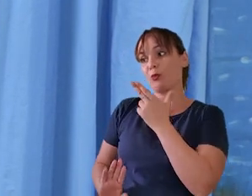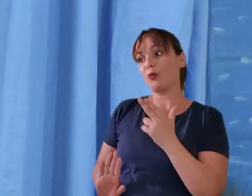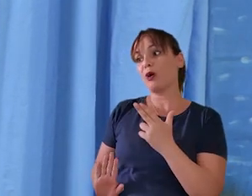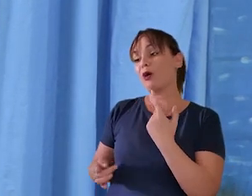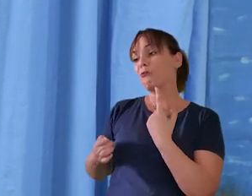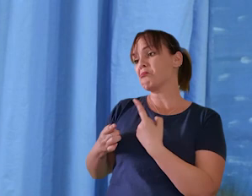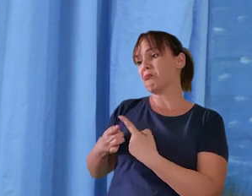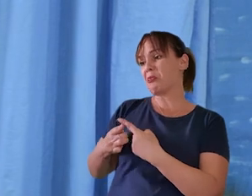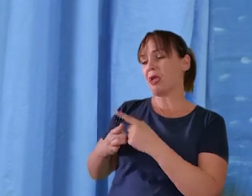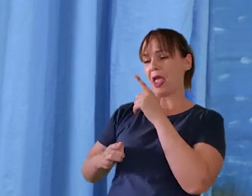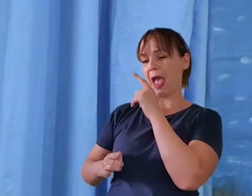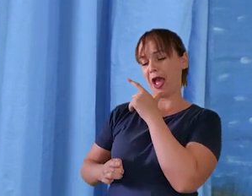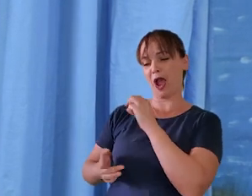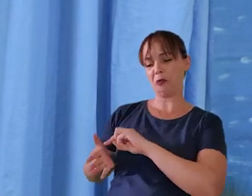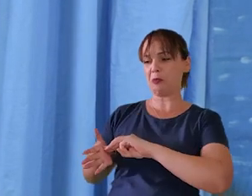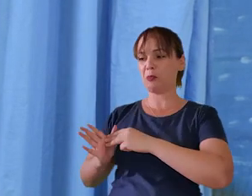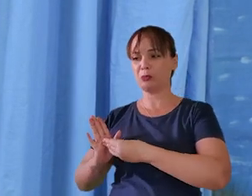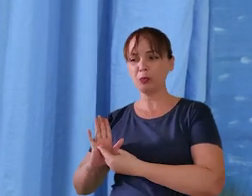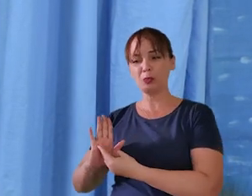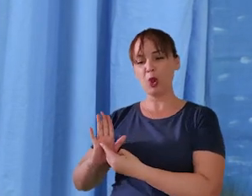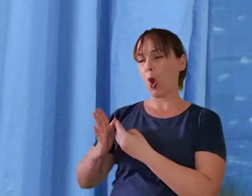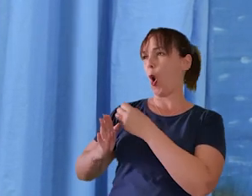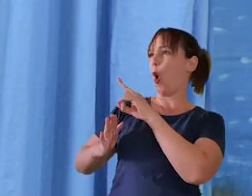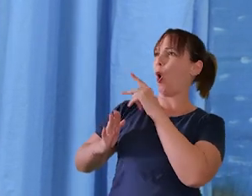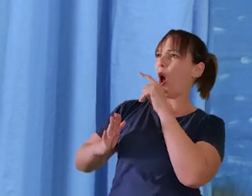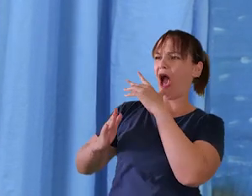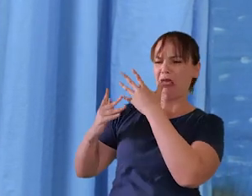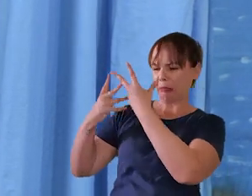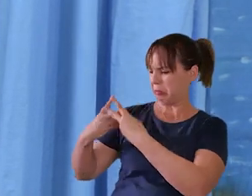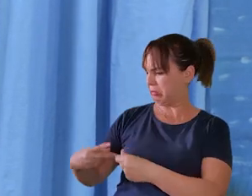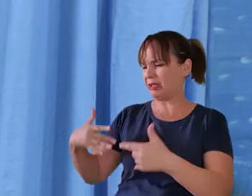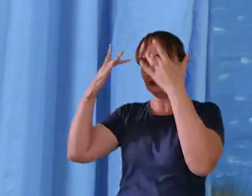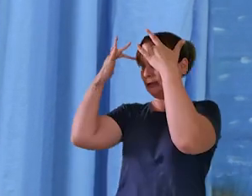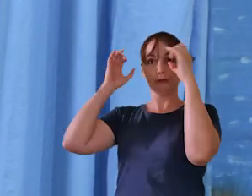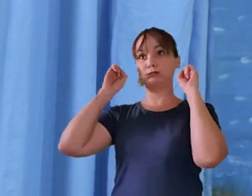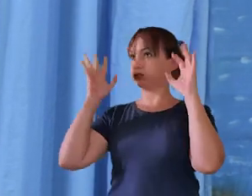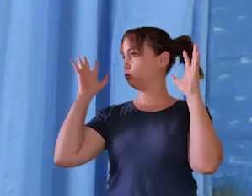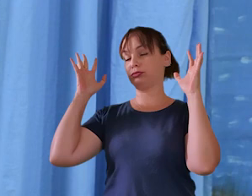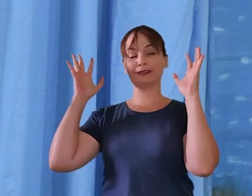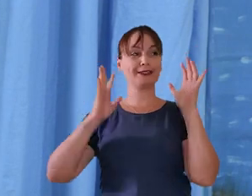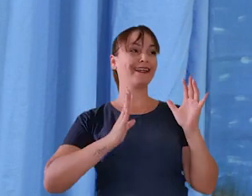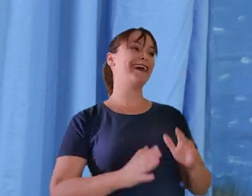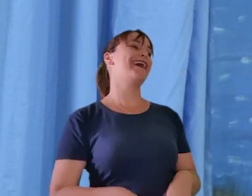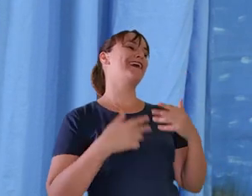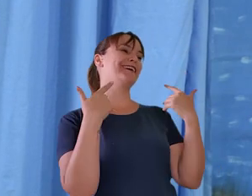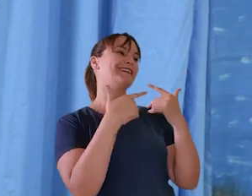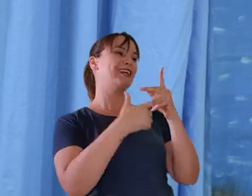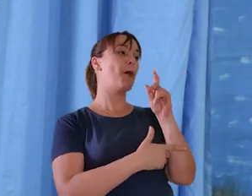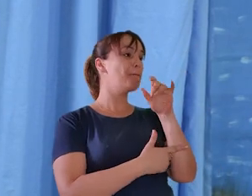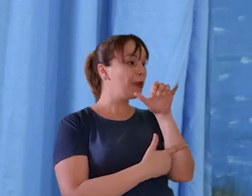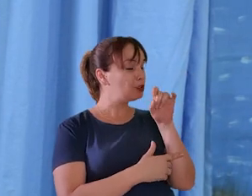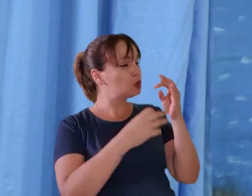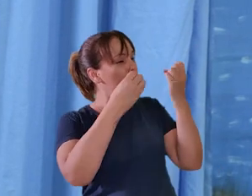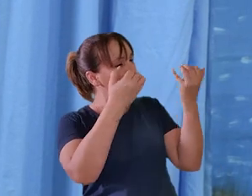por causa das águas, ou foi tudo por água abaixo, ou sei lá. Ora, Peixoto,